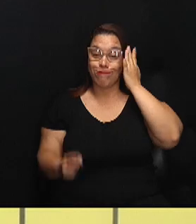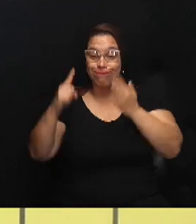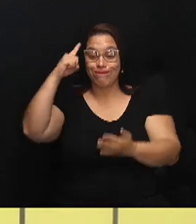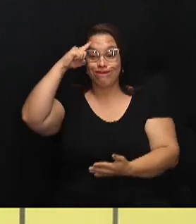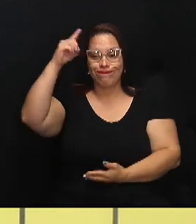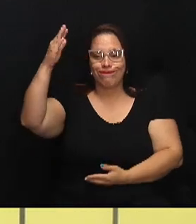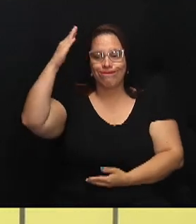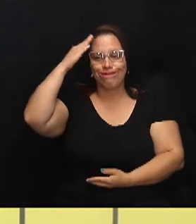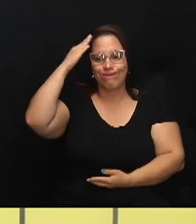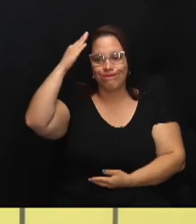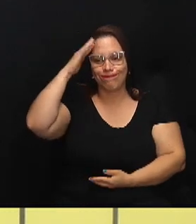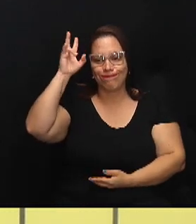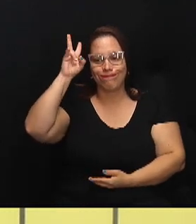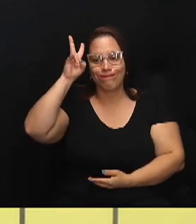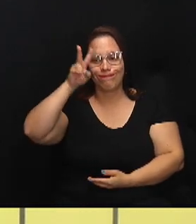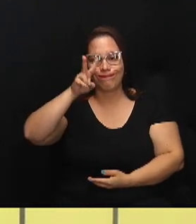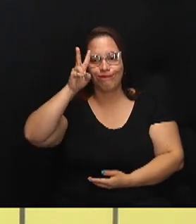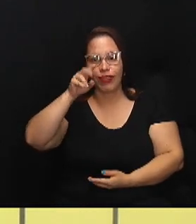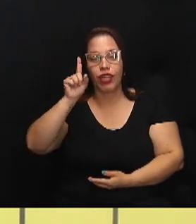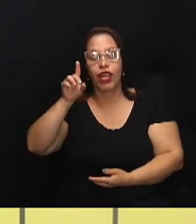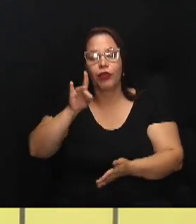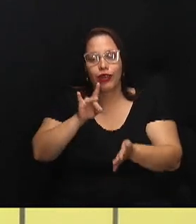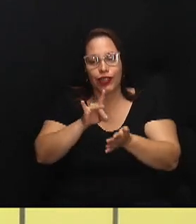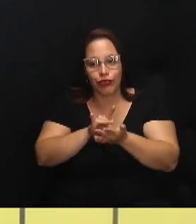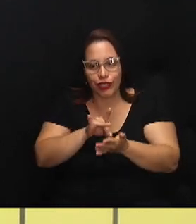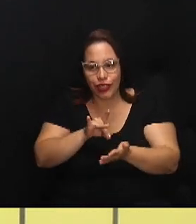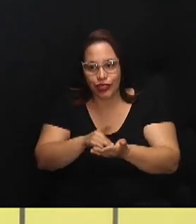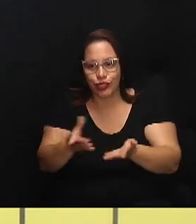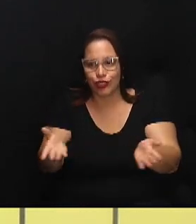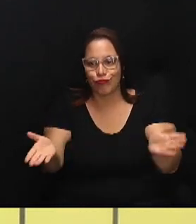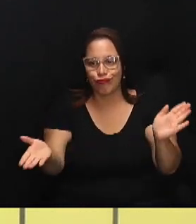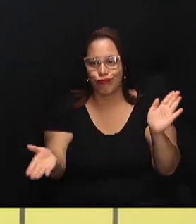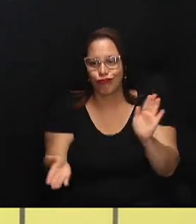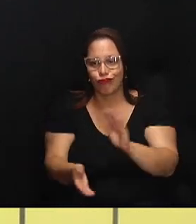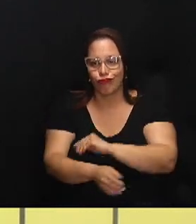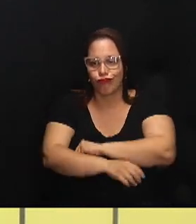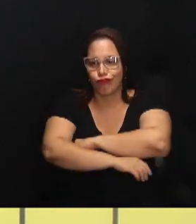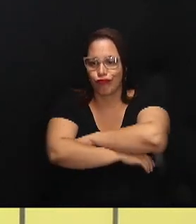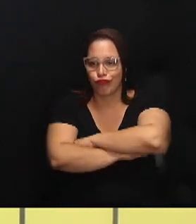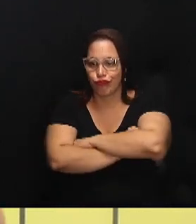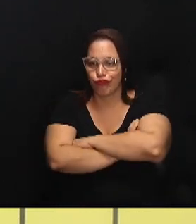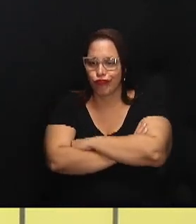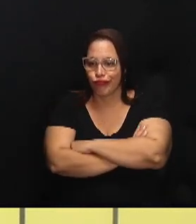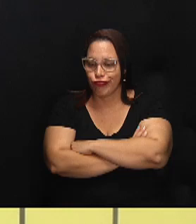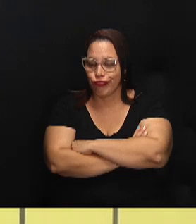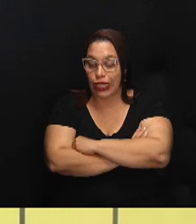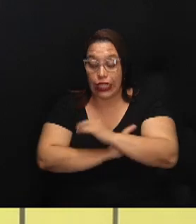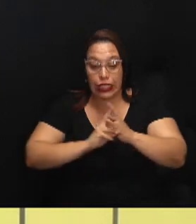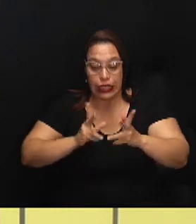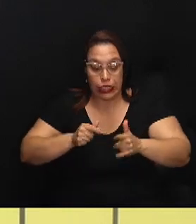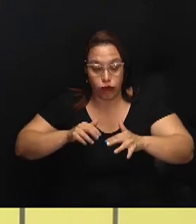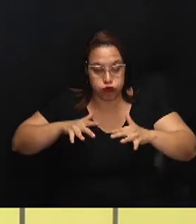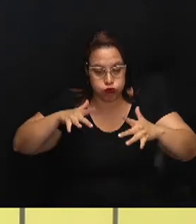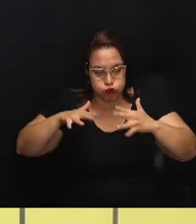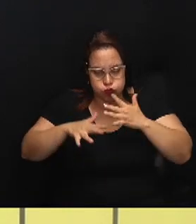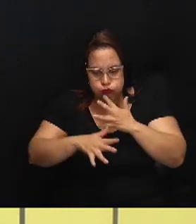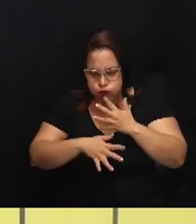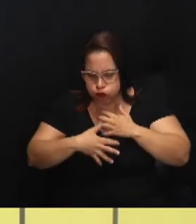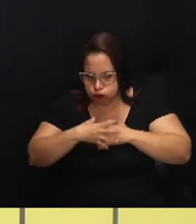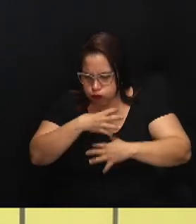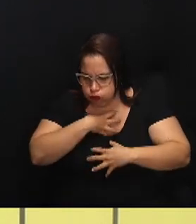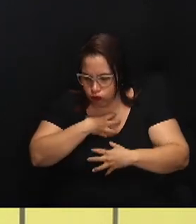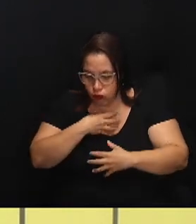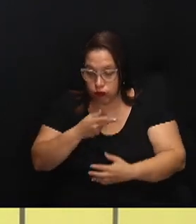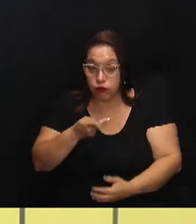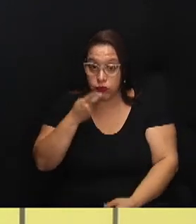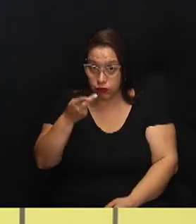lembrei dela, falei, gente, não é que isso aconteceu mesmo, né? Então, para lidar com todo esse turbilhão, obviamente, eu